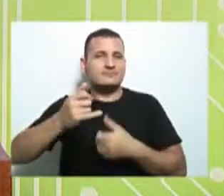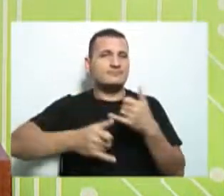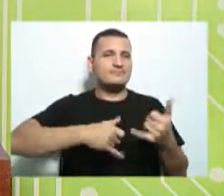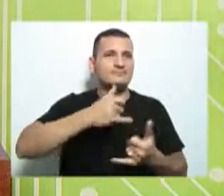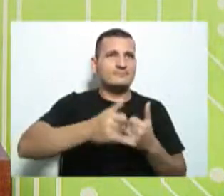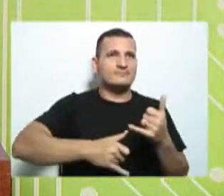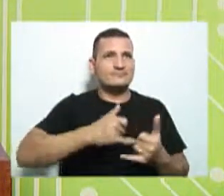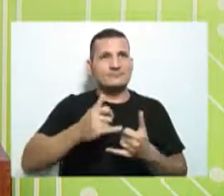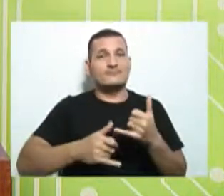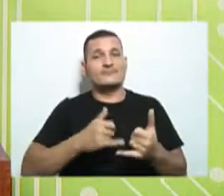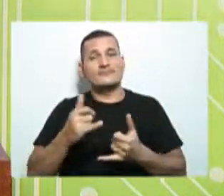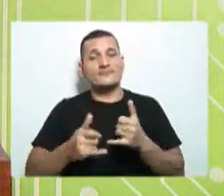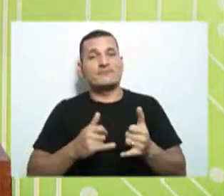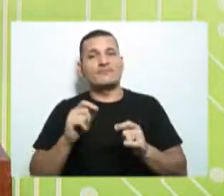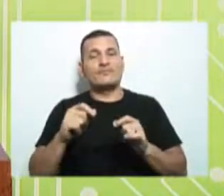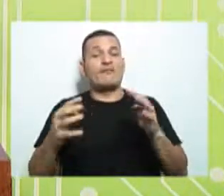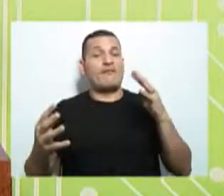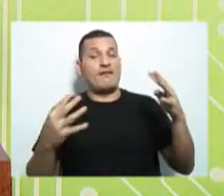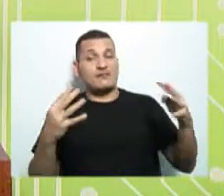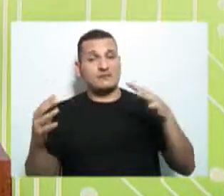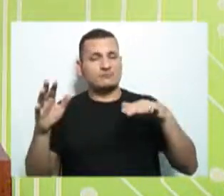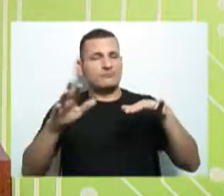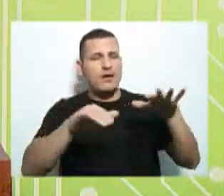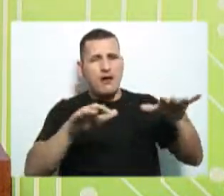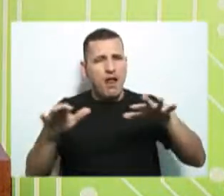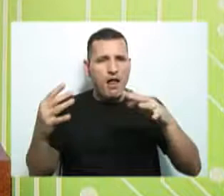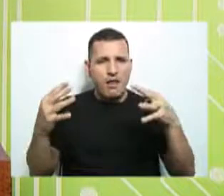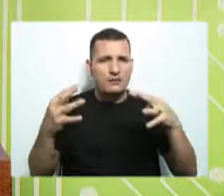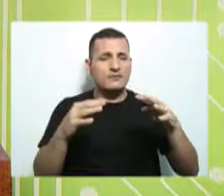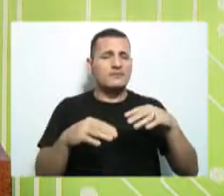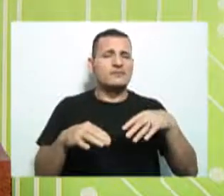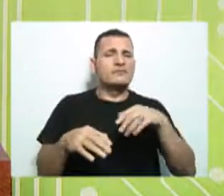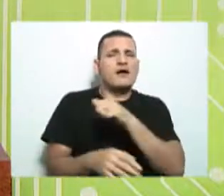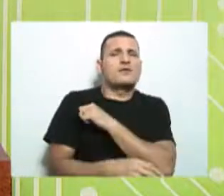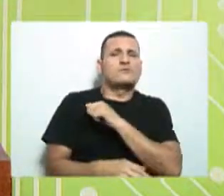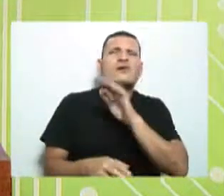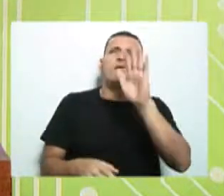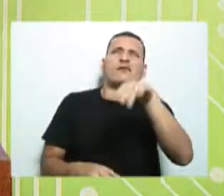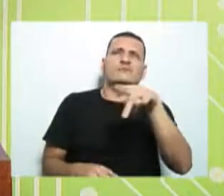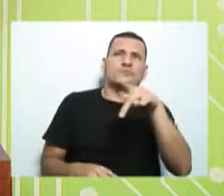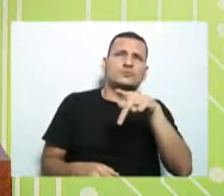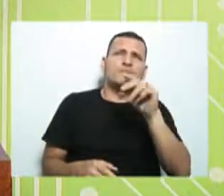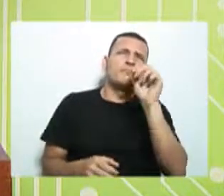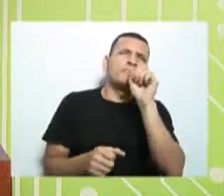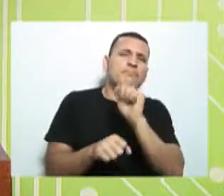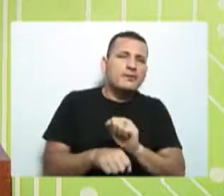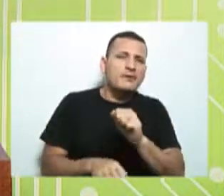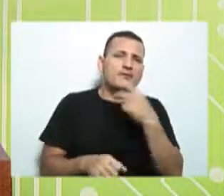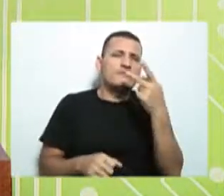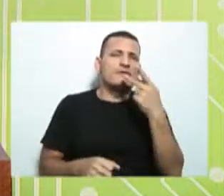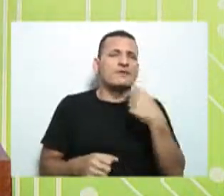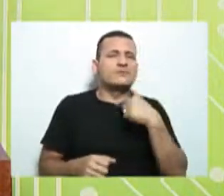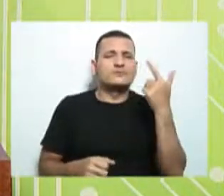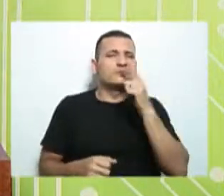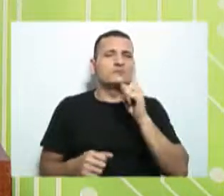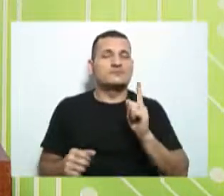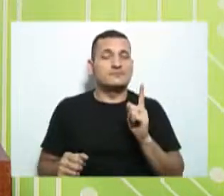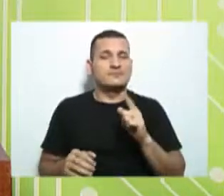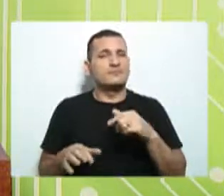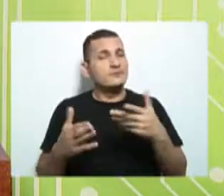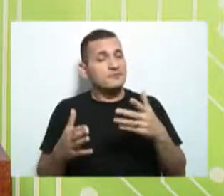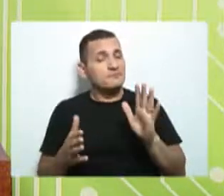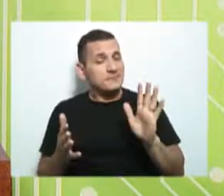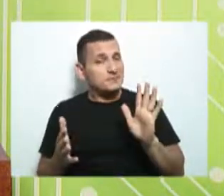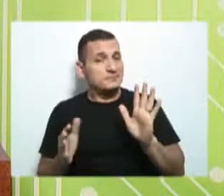e fico não sei o que, chamando a atenção, e fico falando e tudo mais, e eles ficam, professor, pelo amor de Deus, pare de falar, professor, não consigo, professor. Pois é, mas é